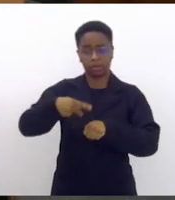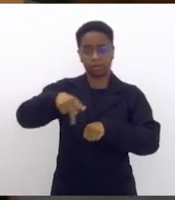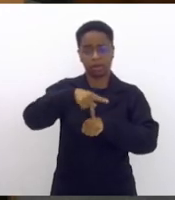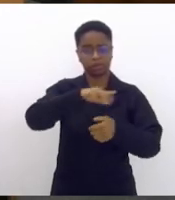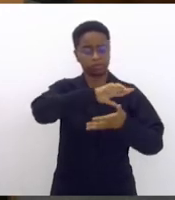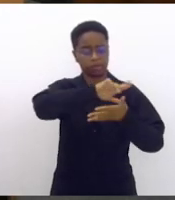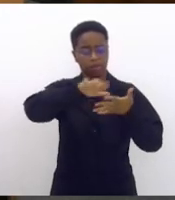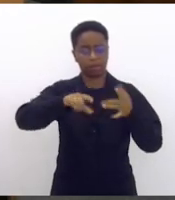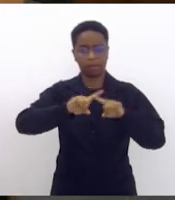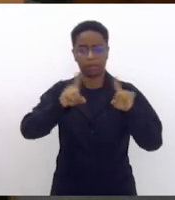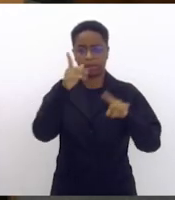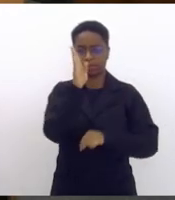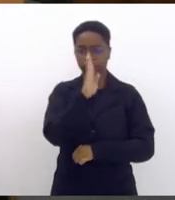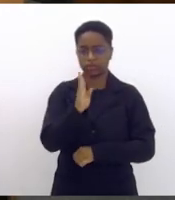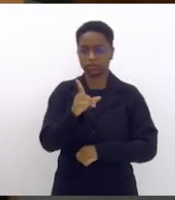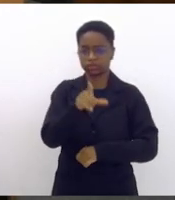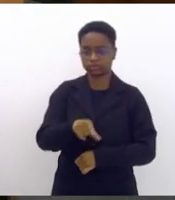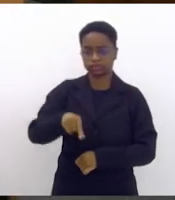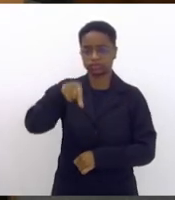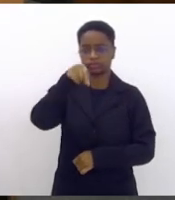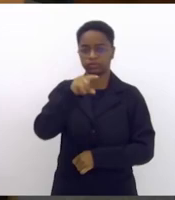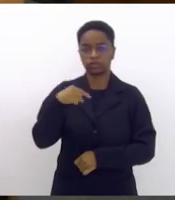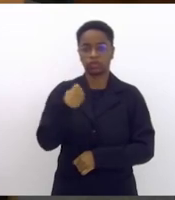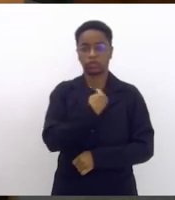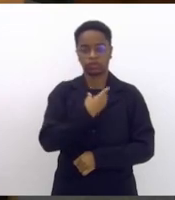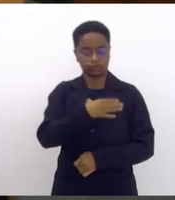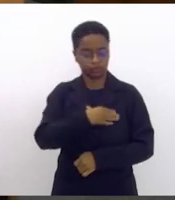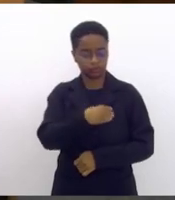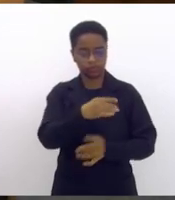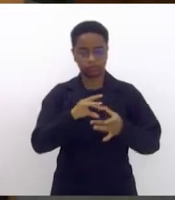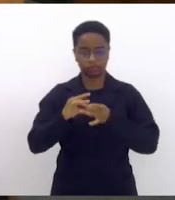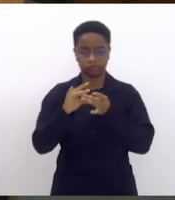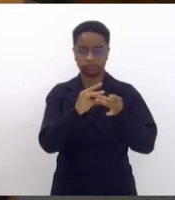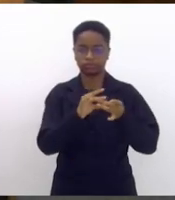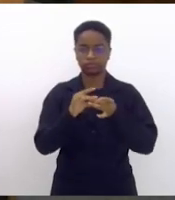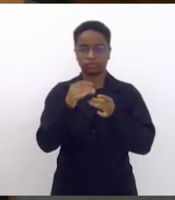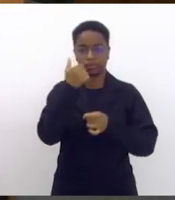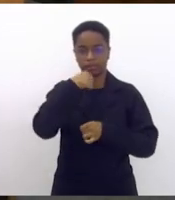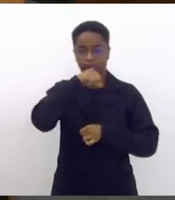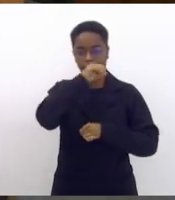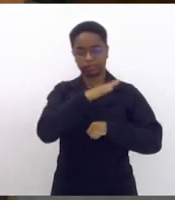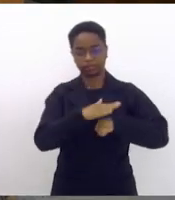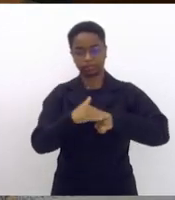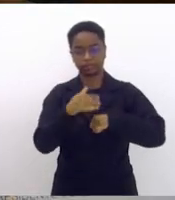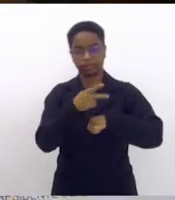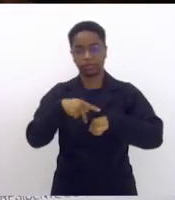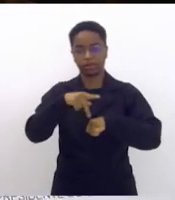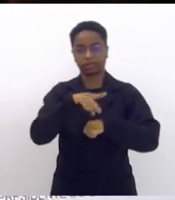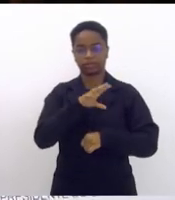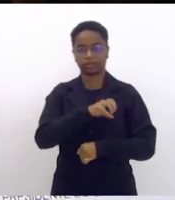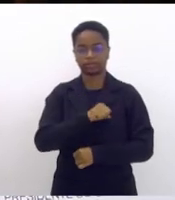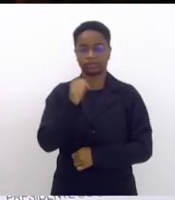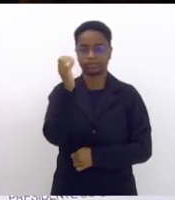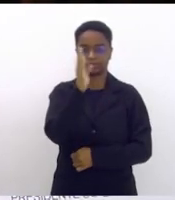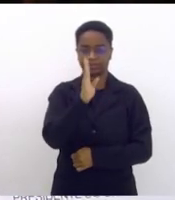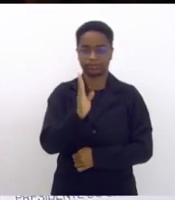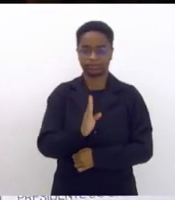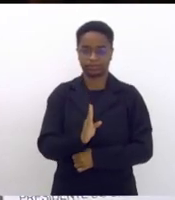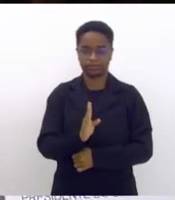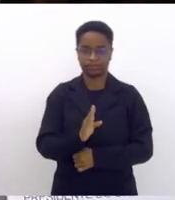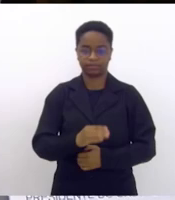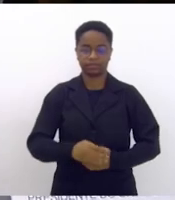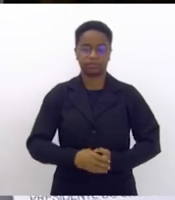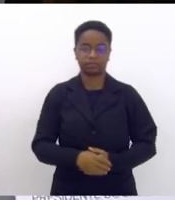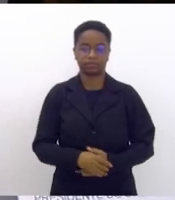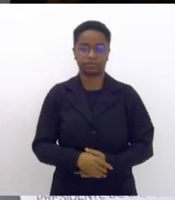outras Miles do Brasil a pátria amada dos filhos desses SAS mã Gentil pátria amada